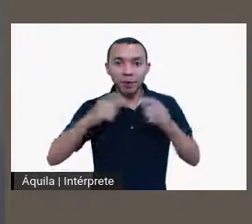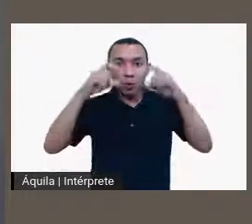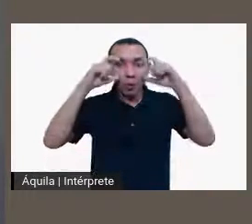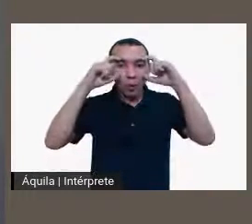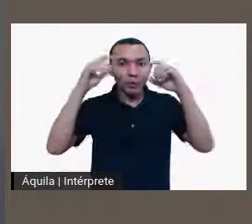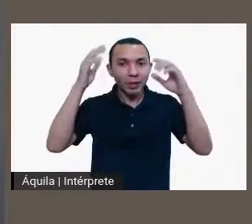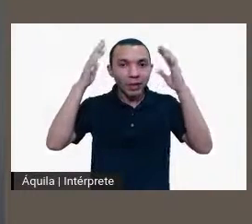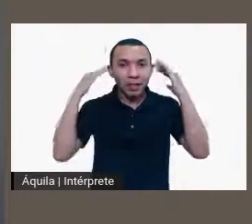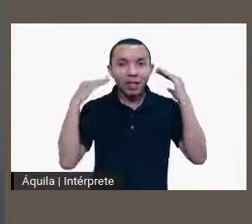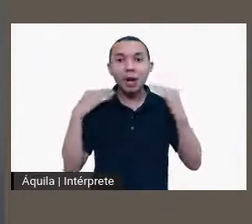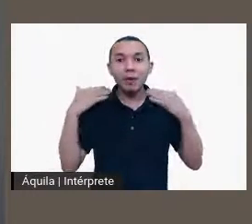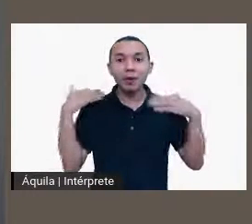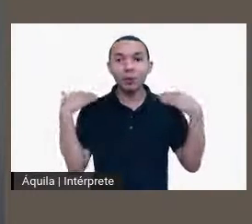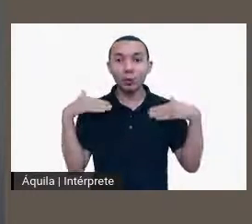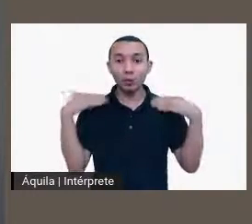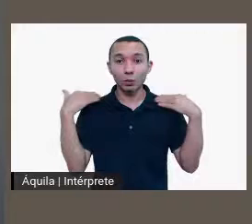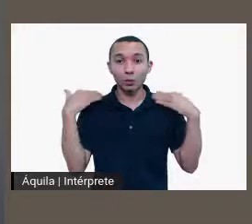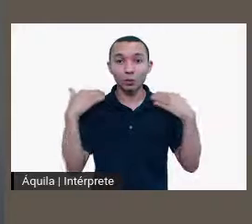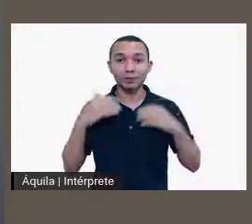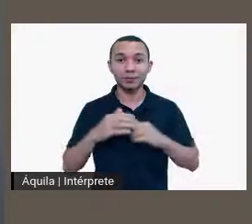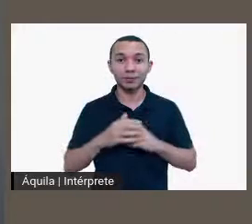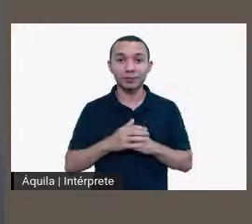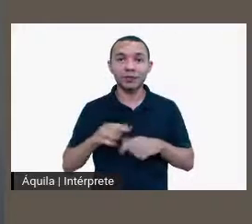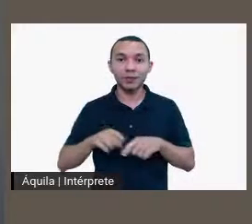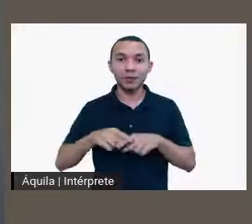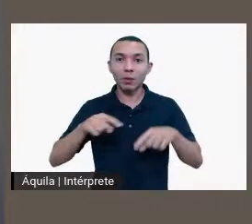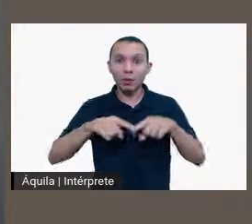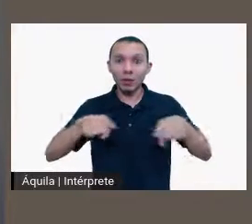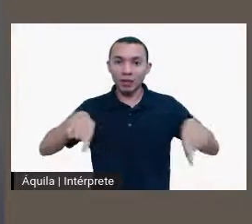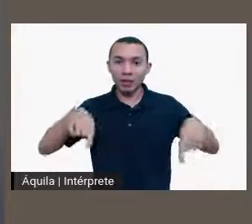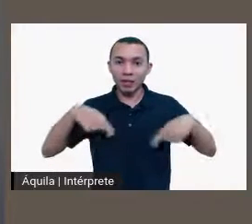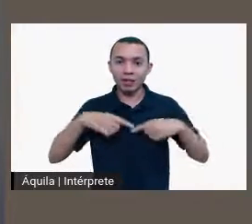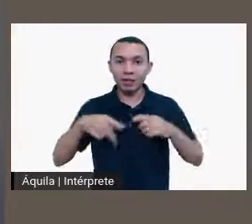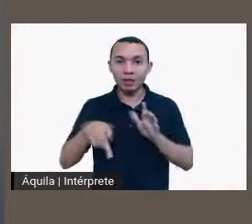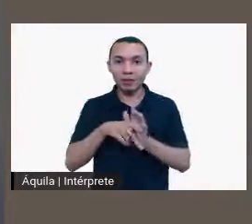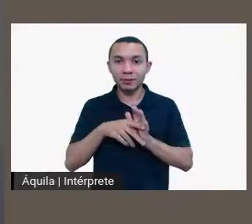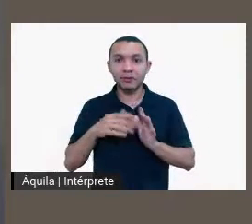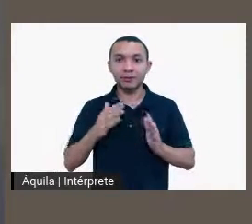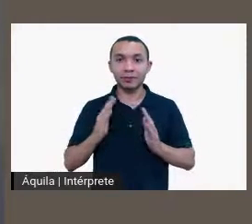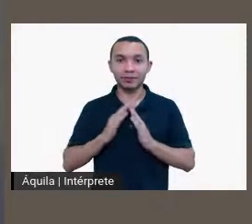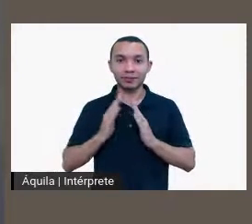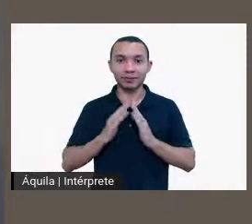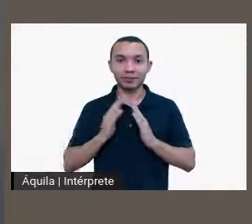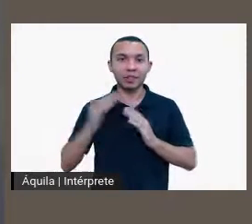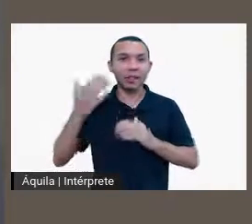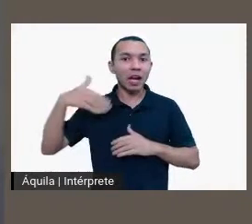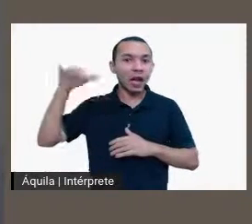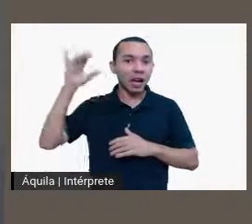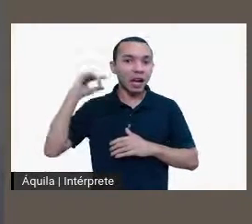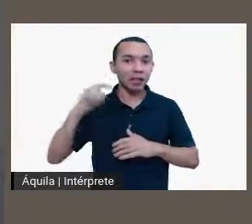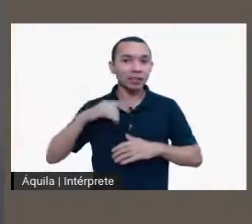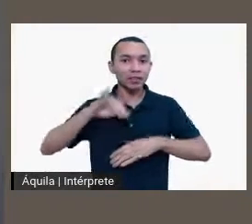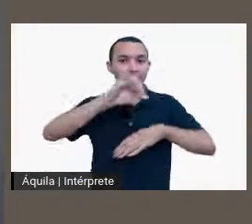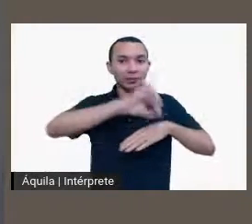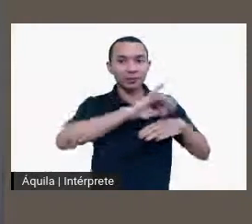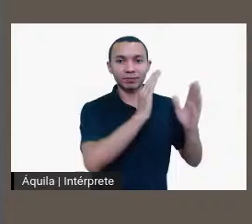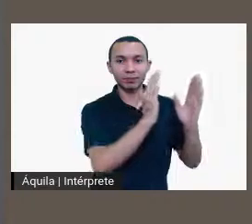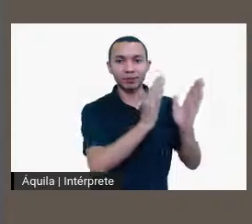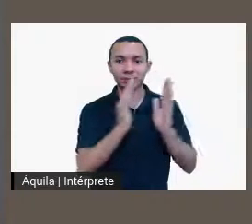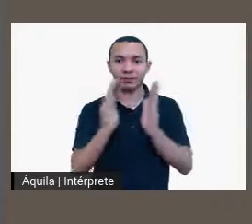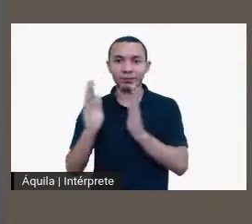curtos e estou aqui na sala da minha casa. Atrás de mim tem uma estante de livros e alguns